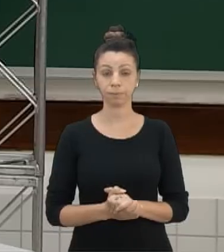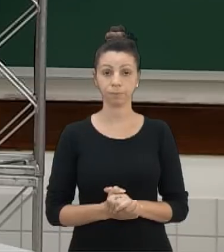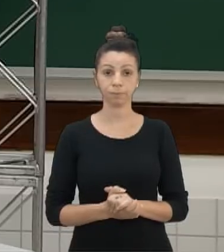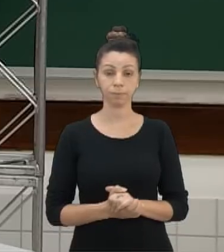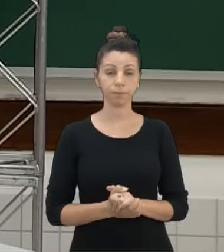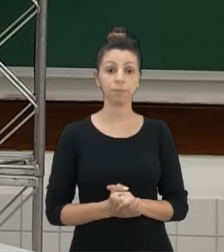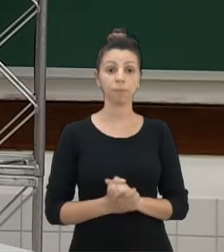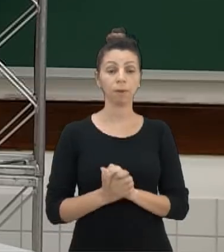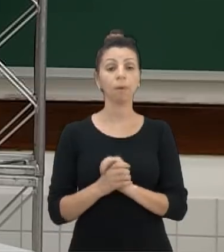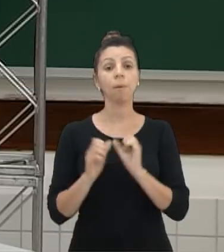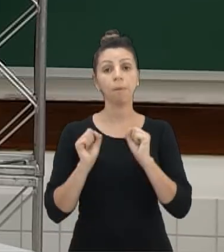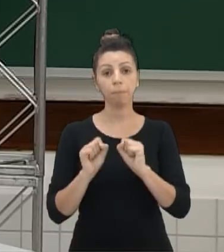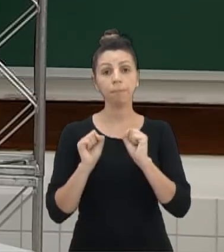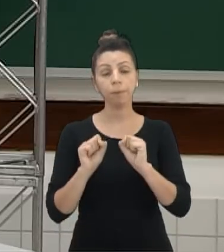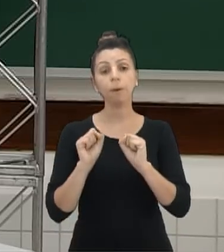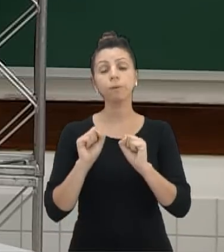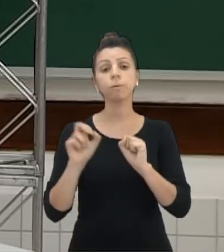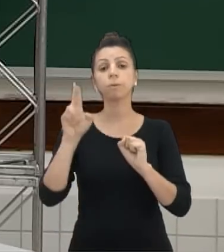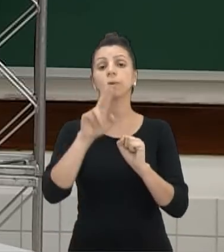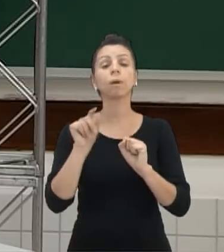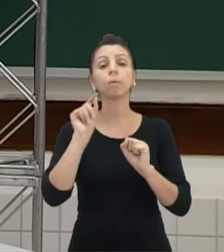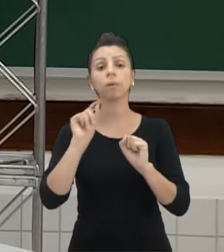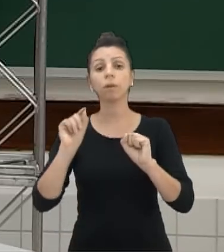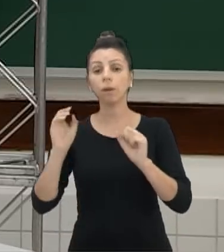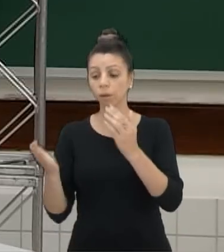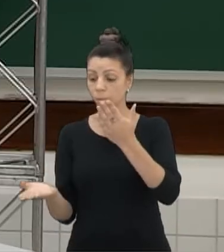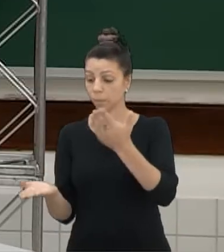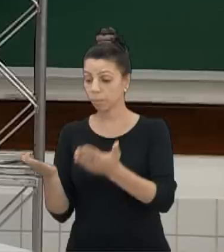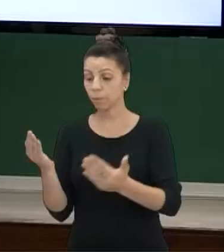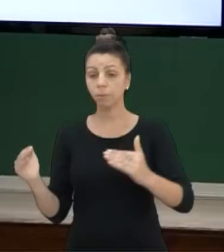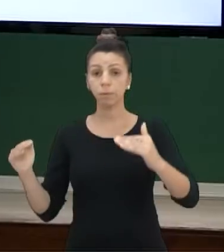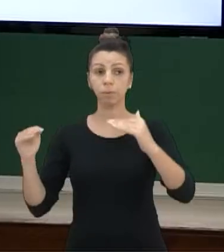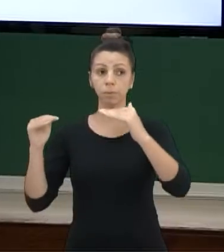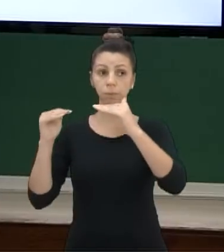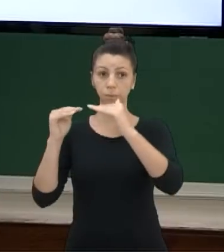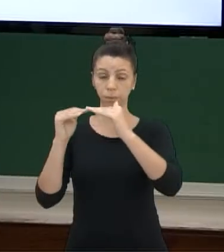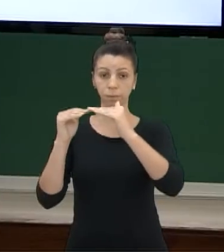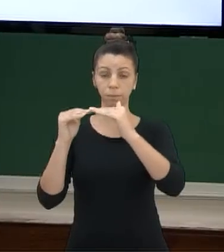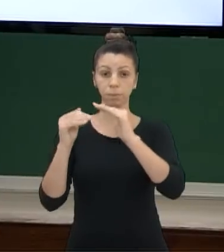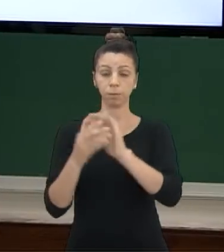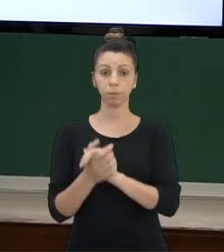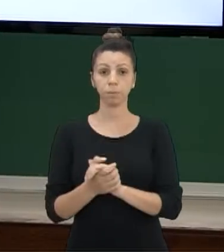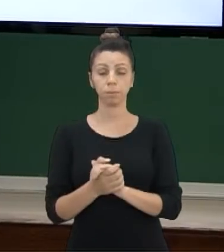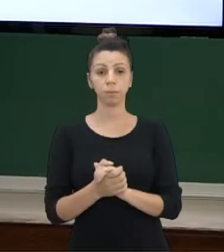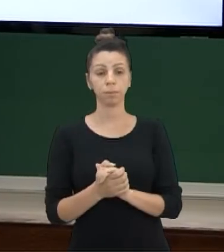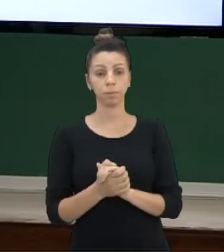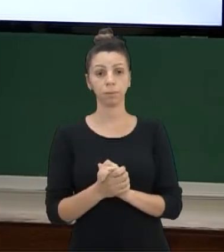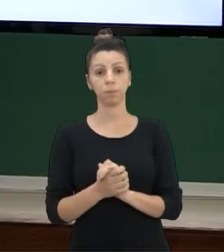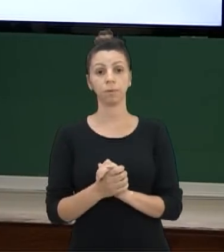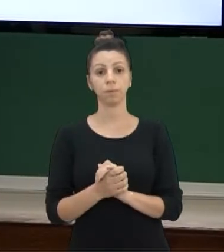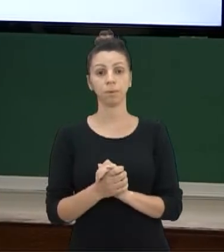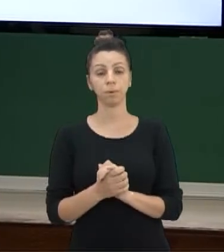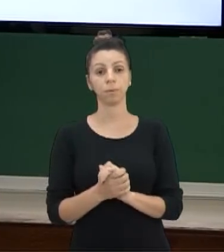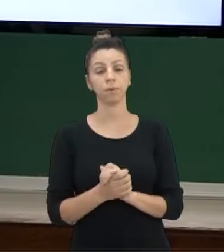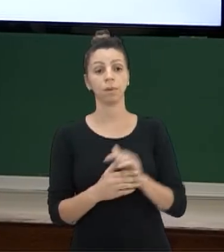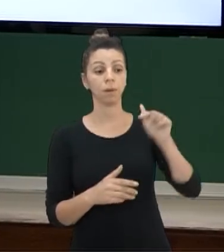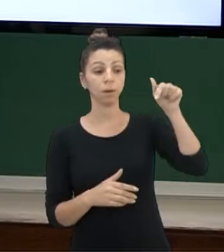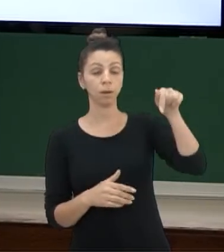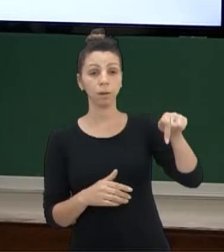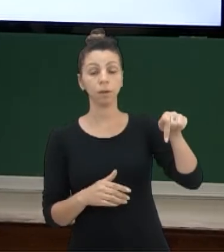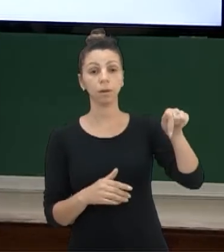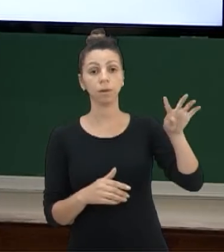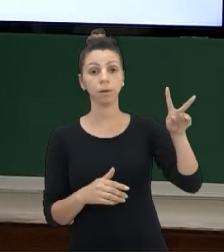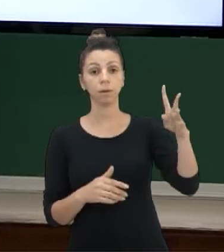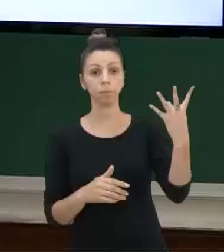Podemos usar uma proporção entre quarto e alqueire. Como todos os exercícios, a gente sempre trabalha proporção para transformar uma grandeza